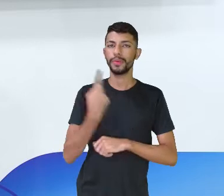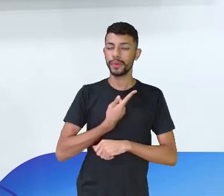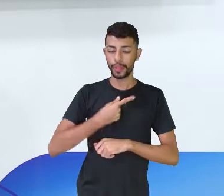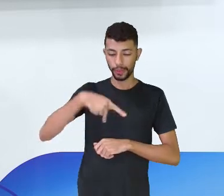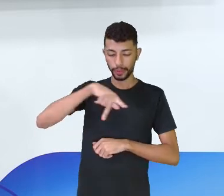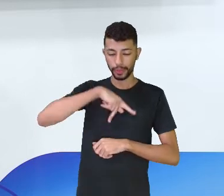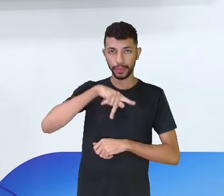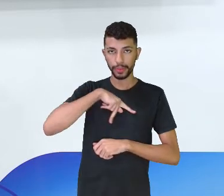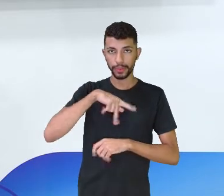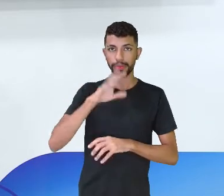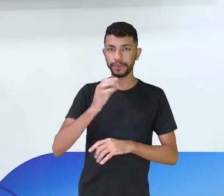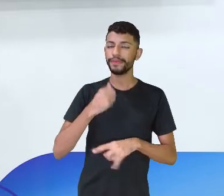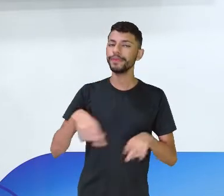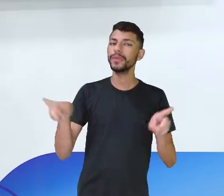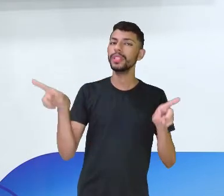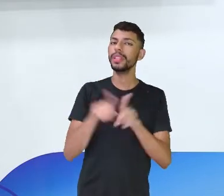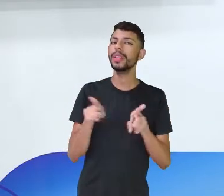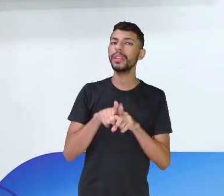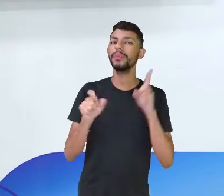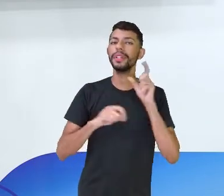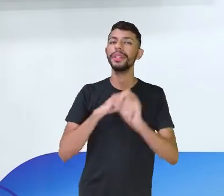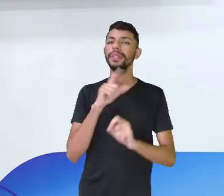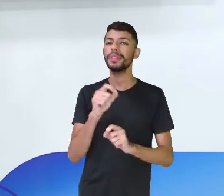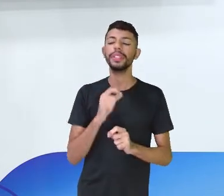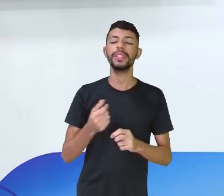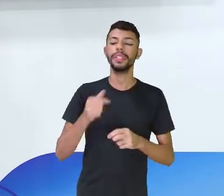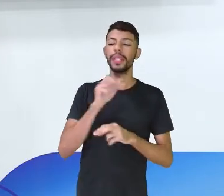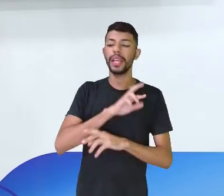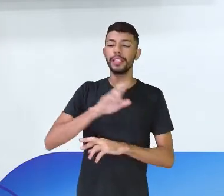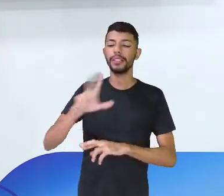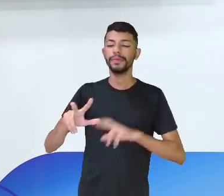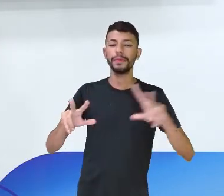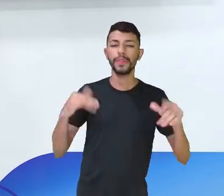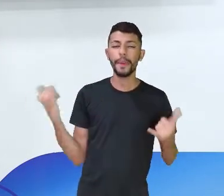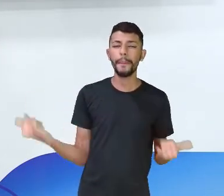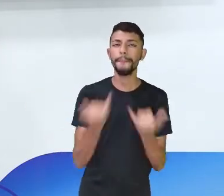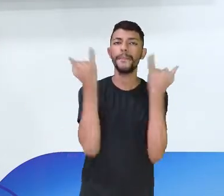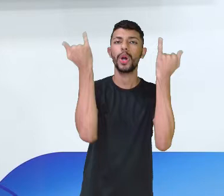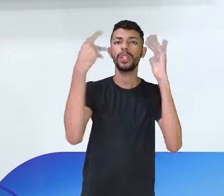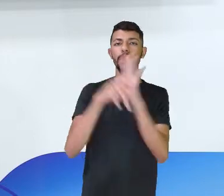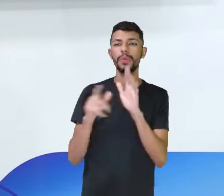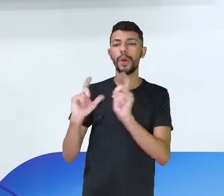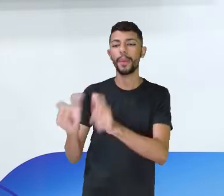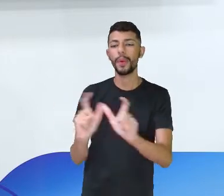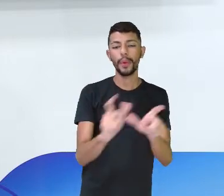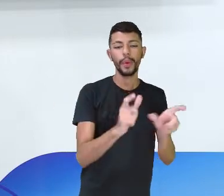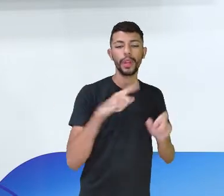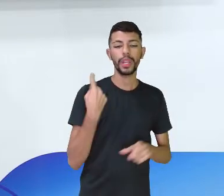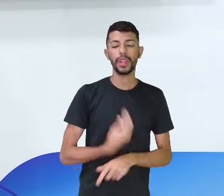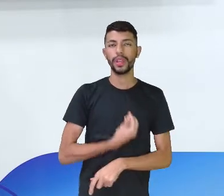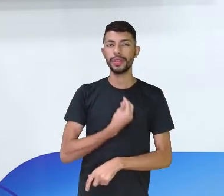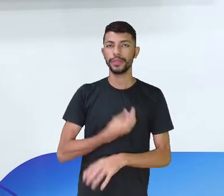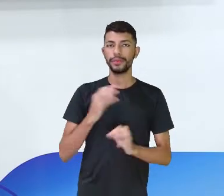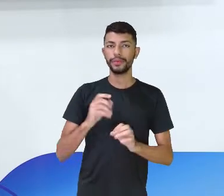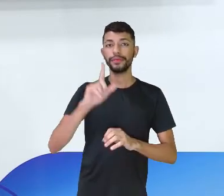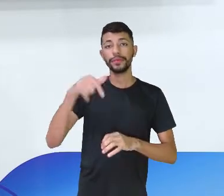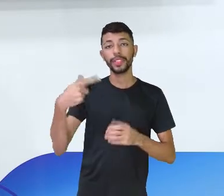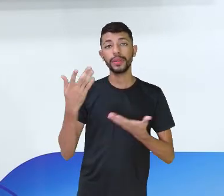né? Para nós mesmos, e que fazem a diferença nos ambientes onde a gente está. E aí a gente está falando de construção